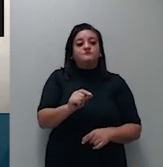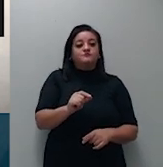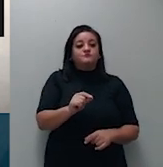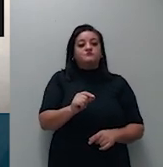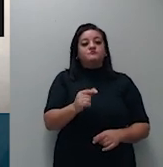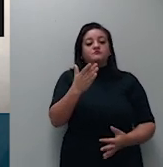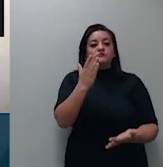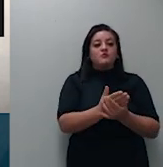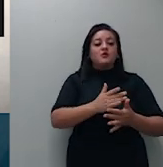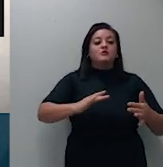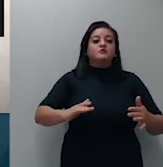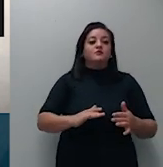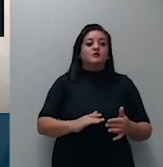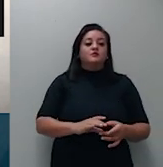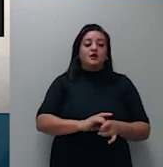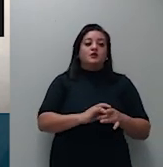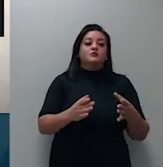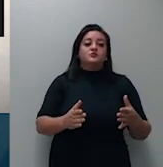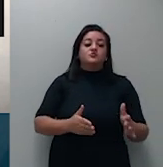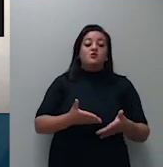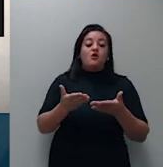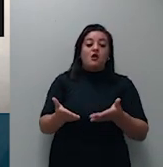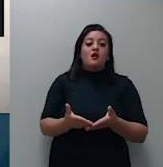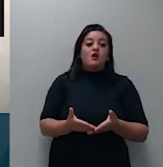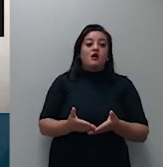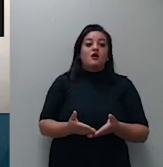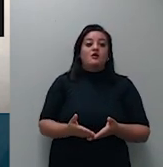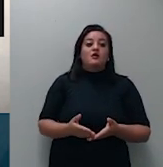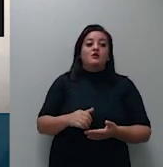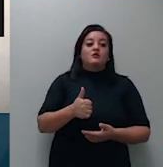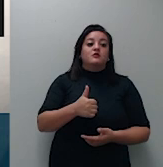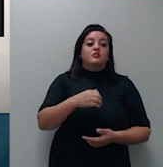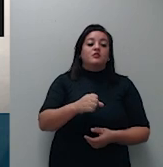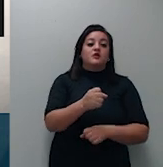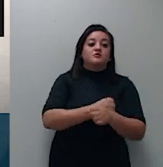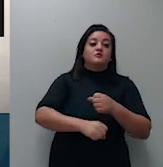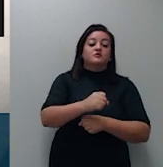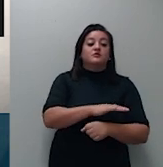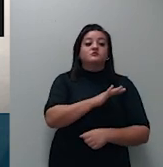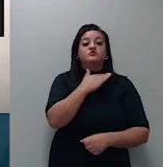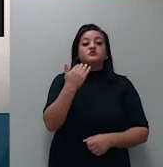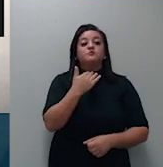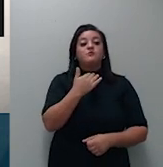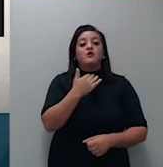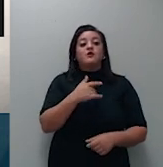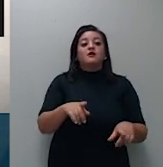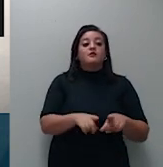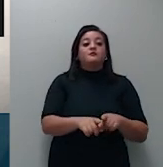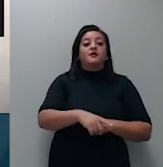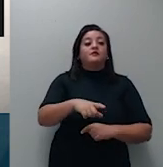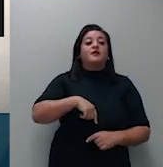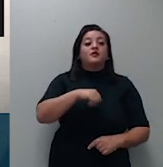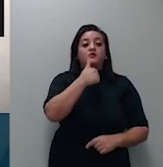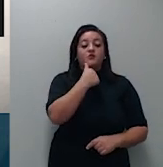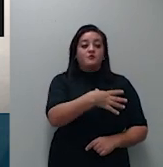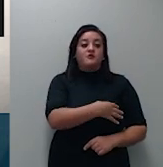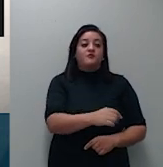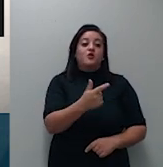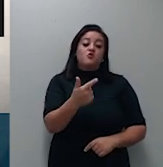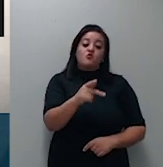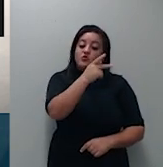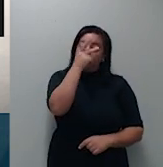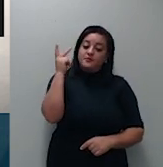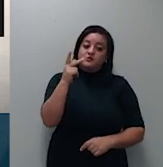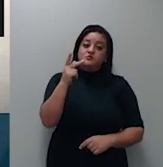que ele se separou dela de celular conjugal 10 Anos Antes de morrer inclusive tido uma filha